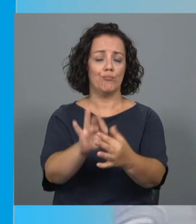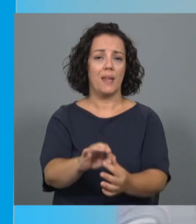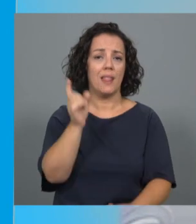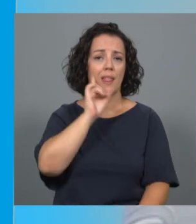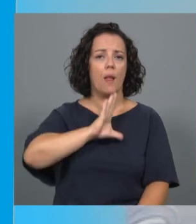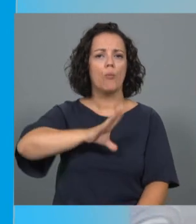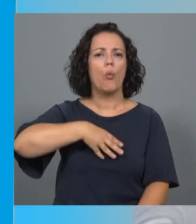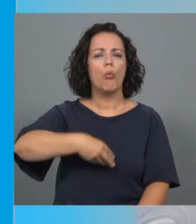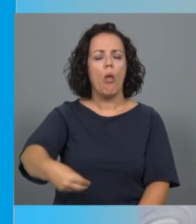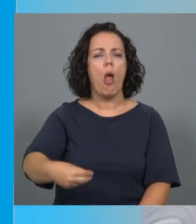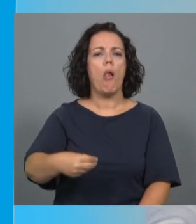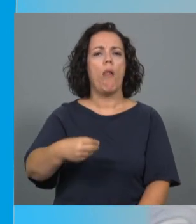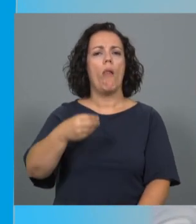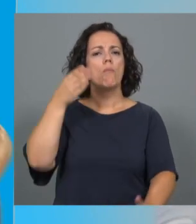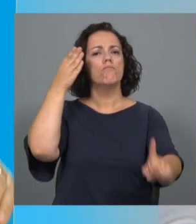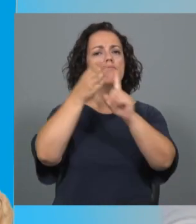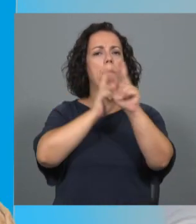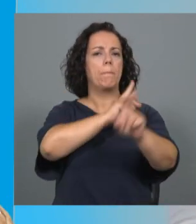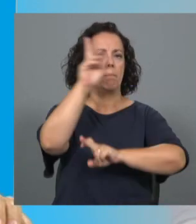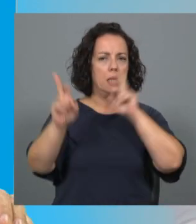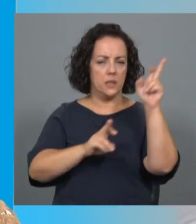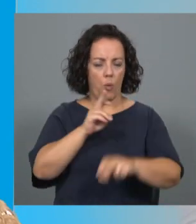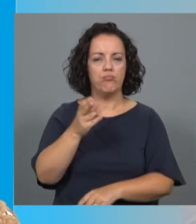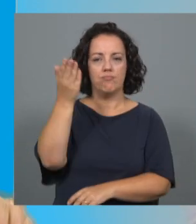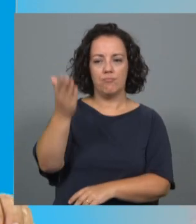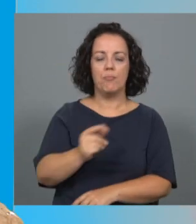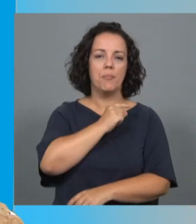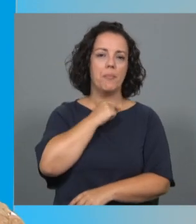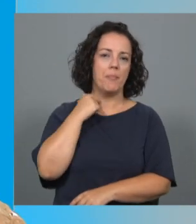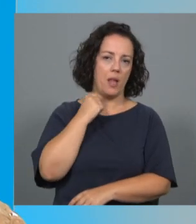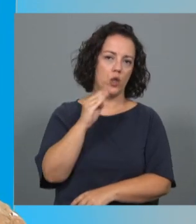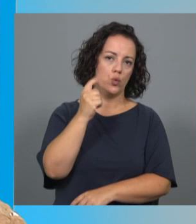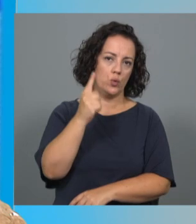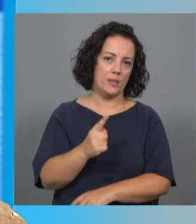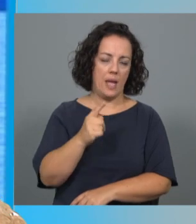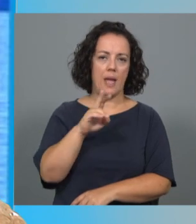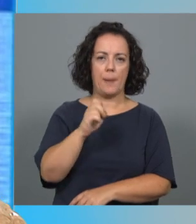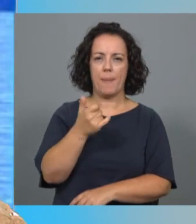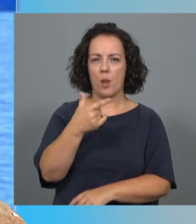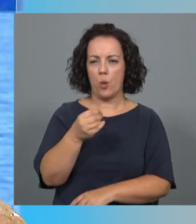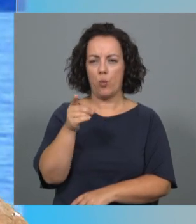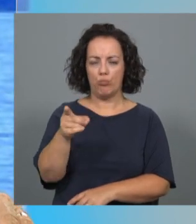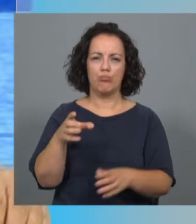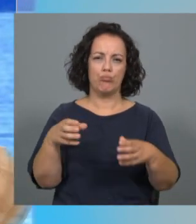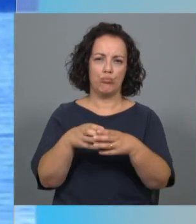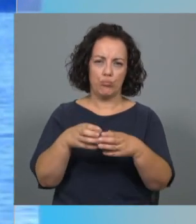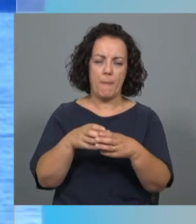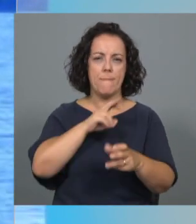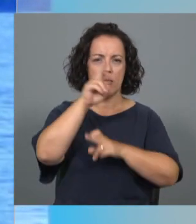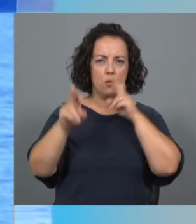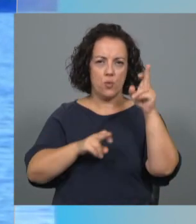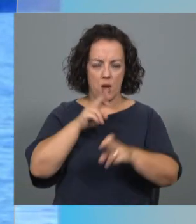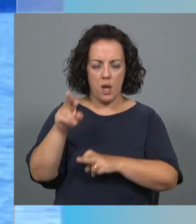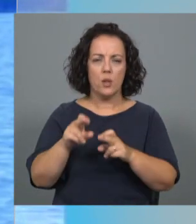Missões. Como tal, temos connosco o Padre José Rebelo, que é missionário comboniano e também o Diretor Nacional das